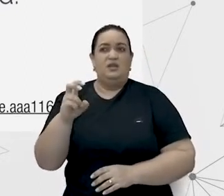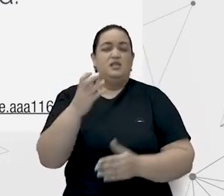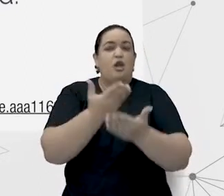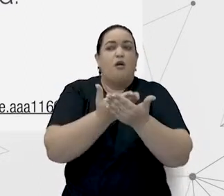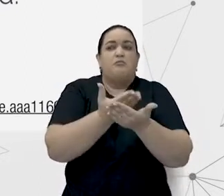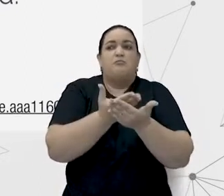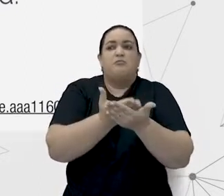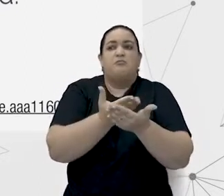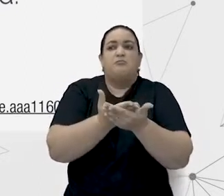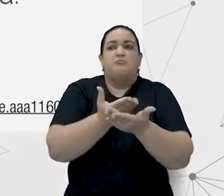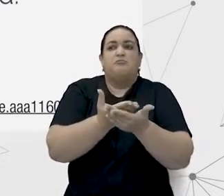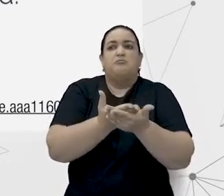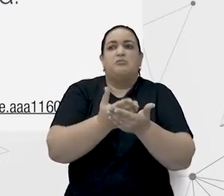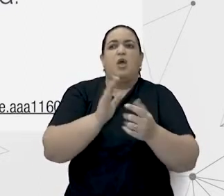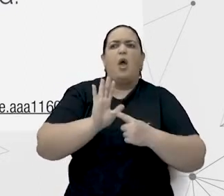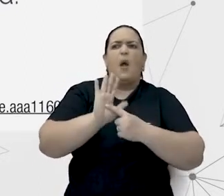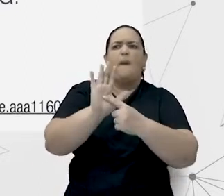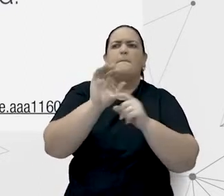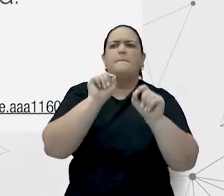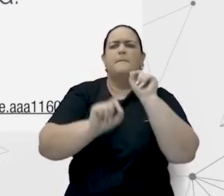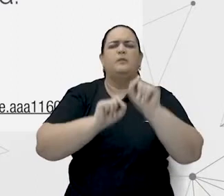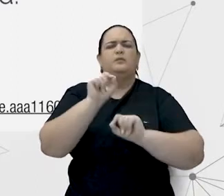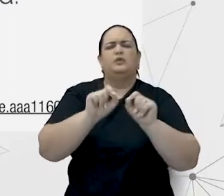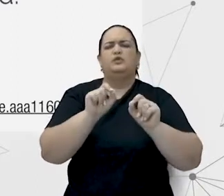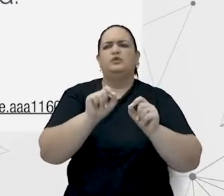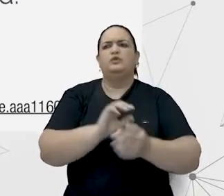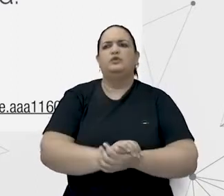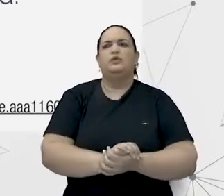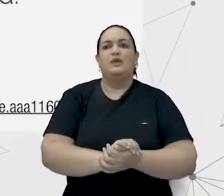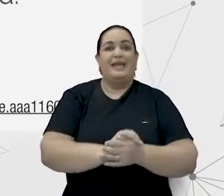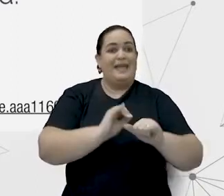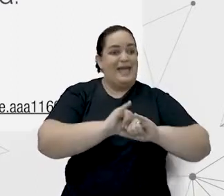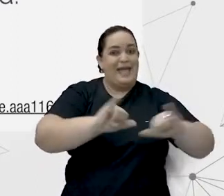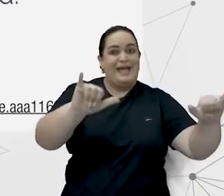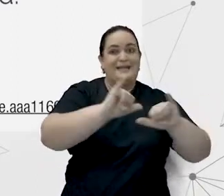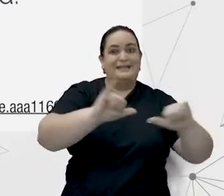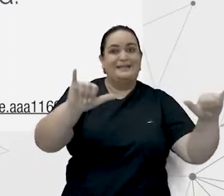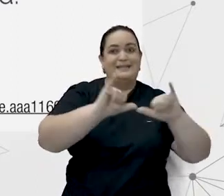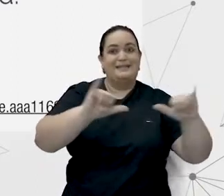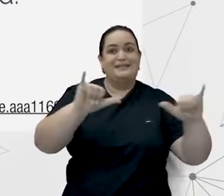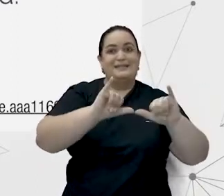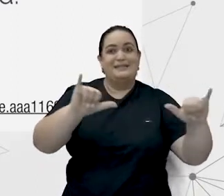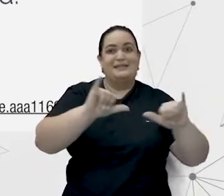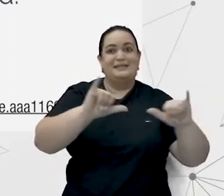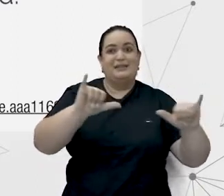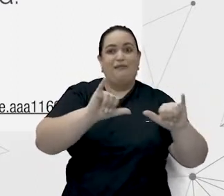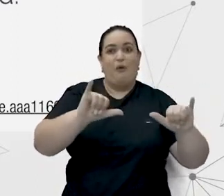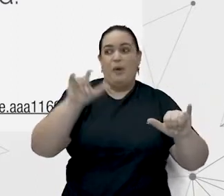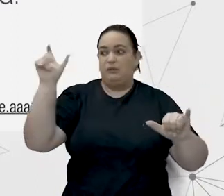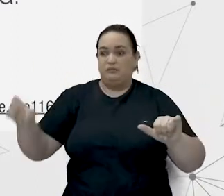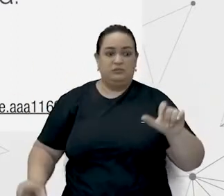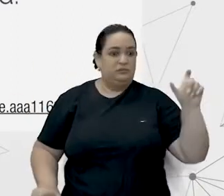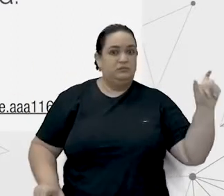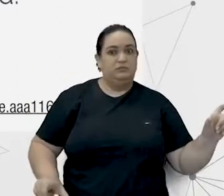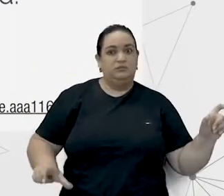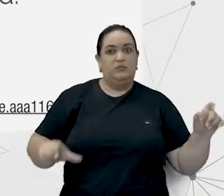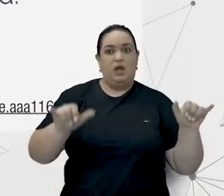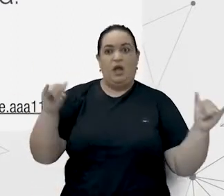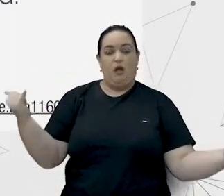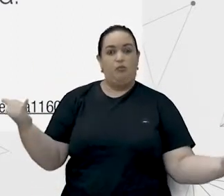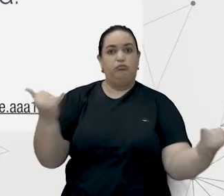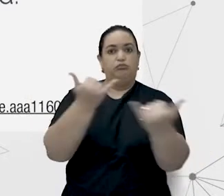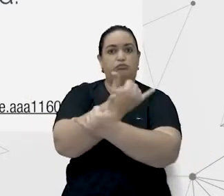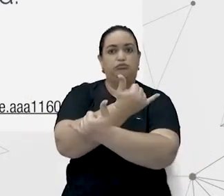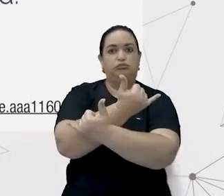conceito de bolha, onde ele mostra que as informações que acontecem entre os usuários é que fazem com